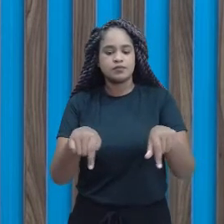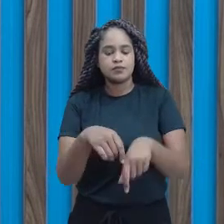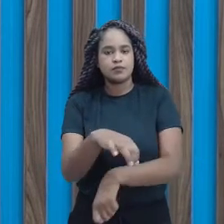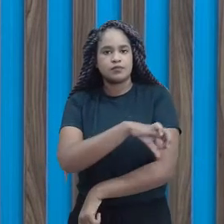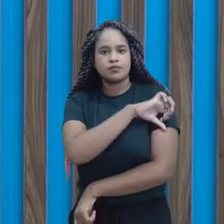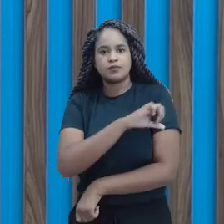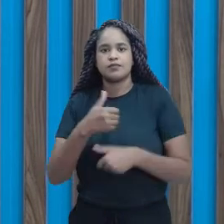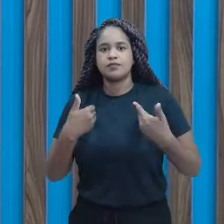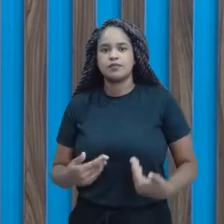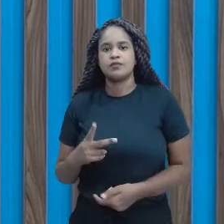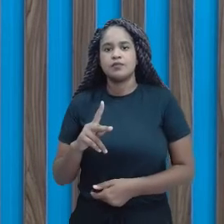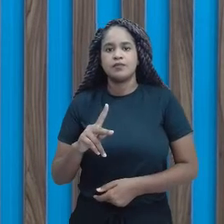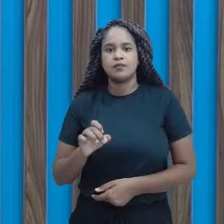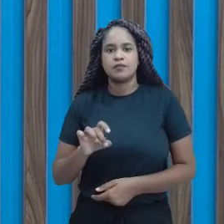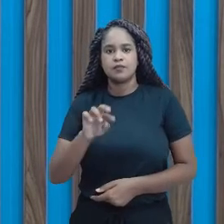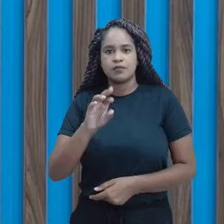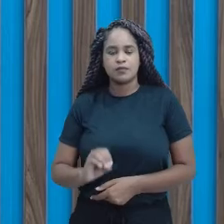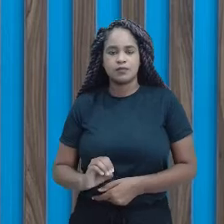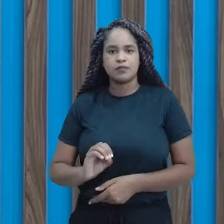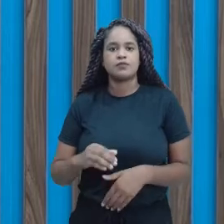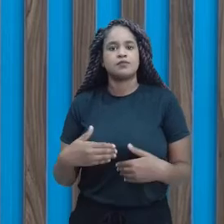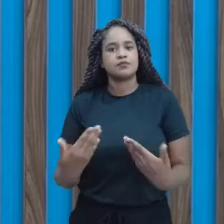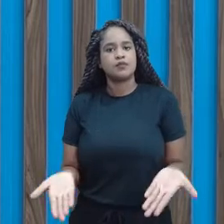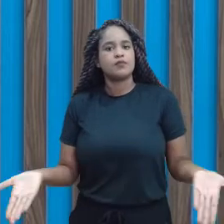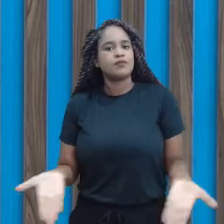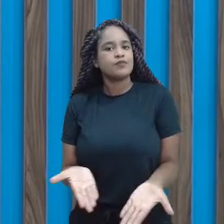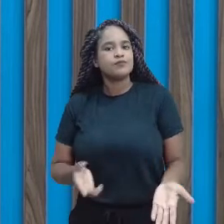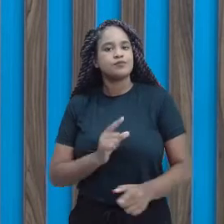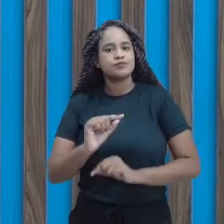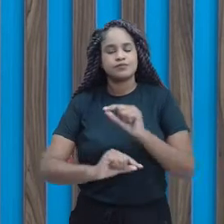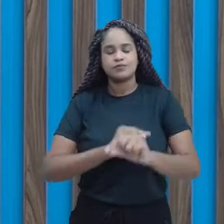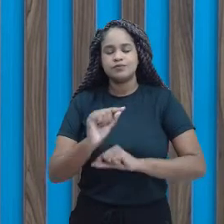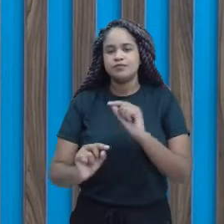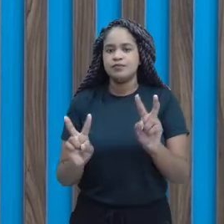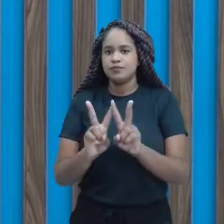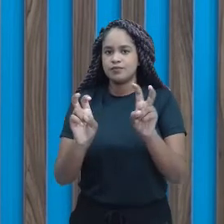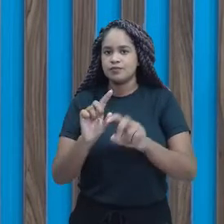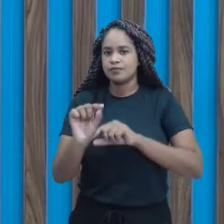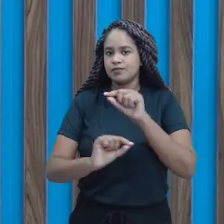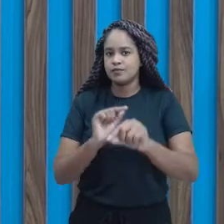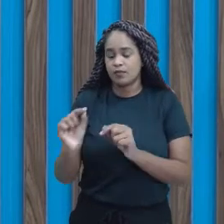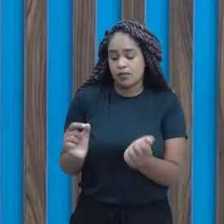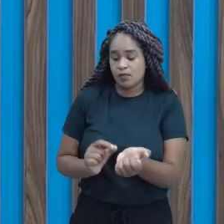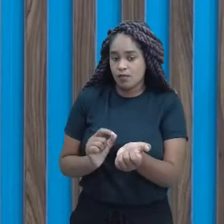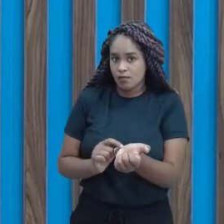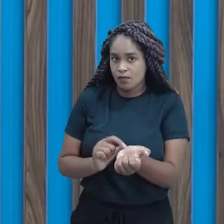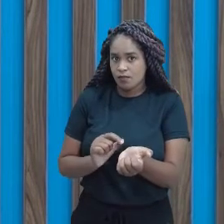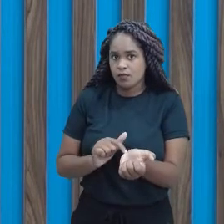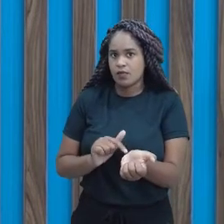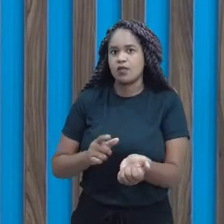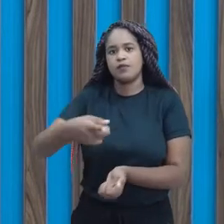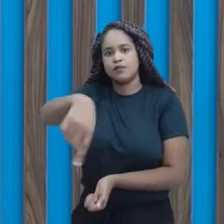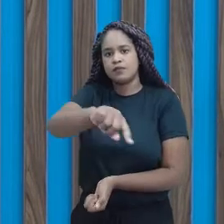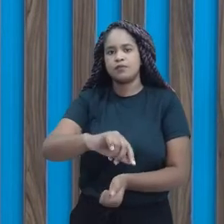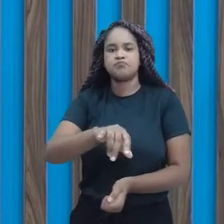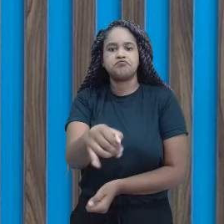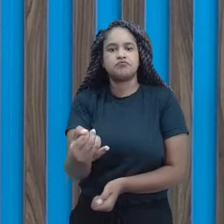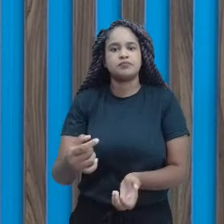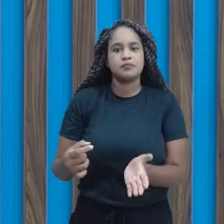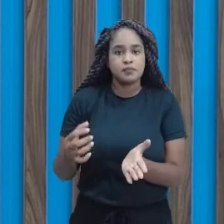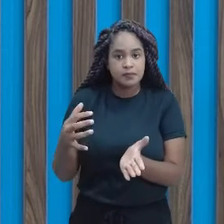me chamo Pedro Vitor e hoje nós vamos falar aí, vou falar para você a questão do aplicativo para você